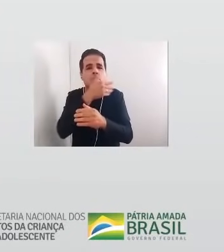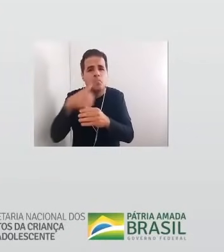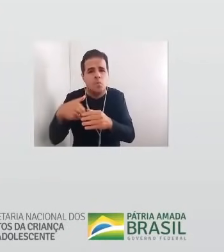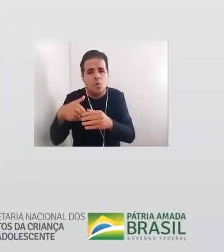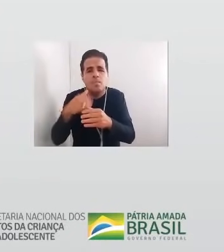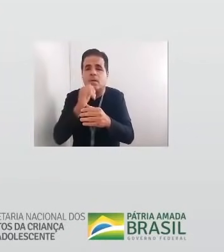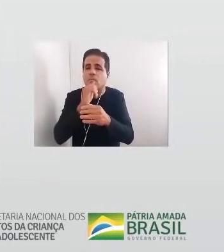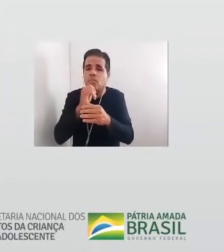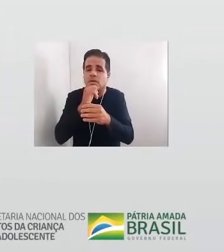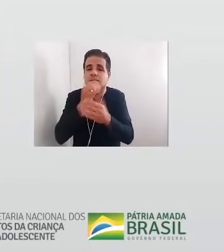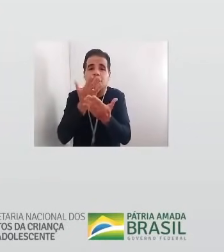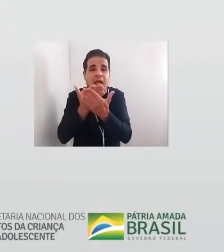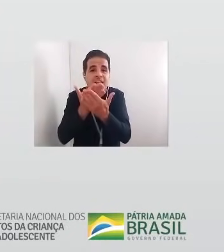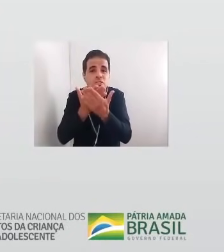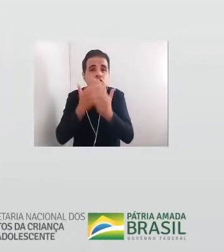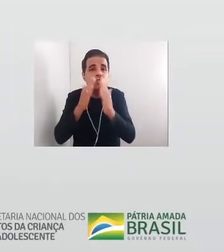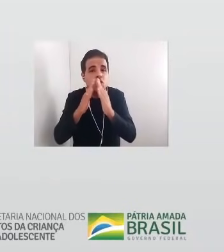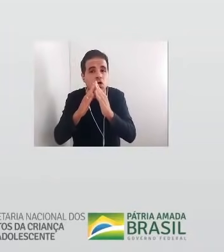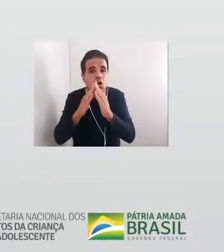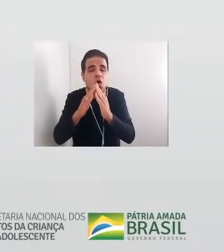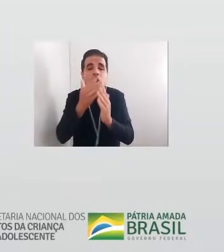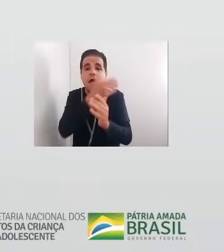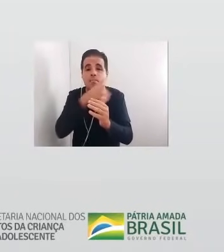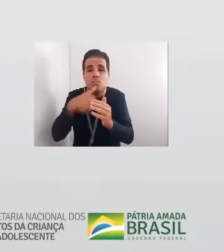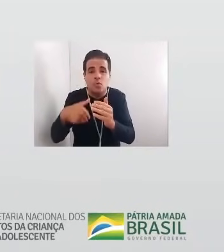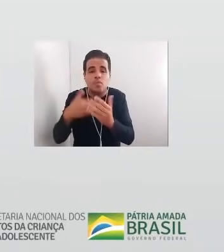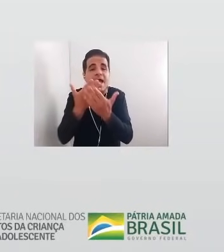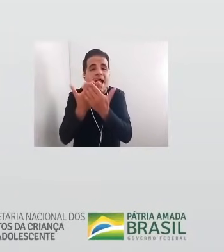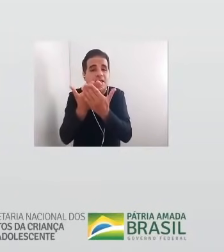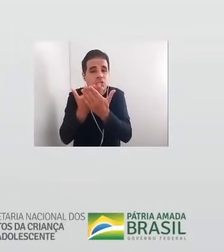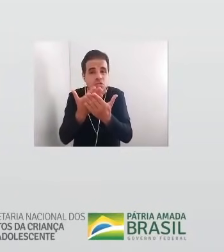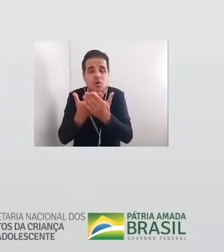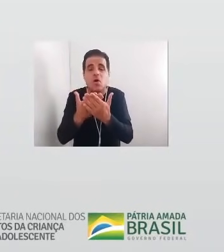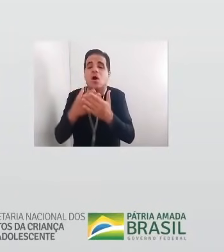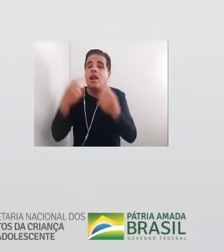por exemplo, a escola pública. A escola,